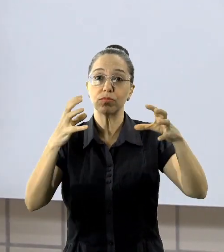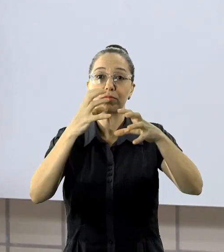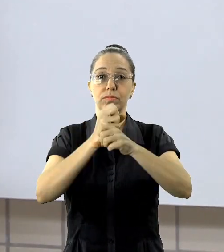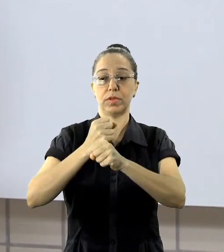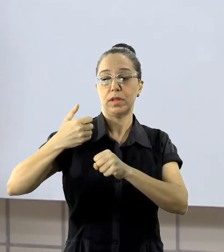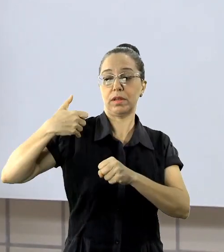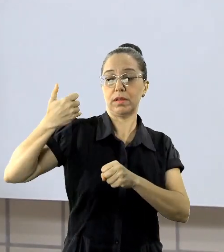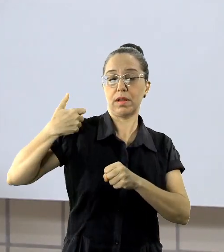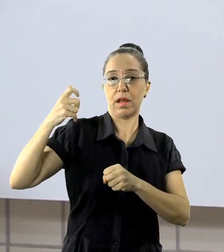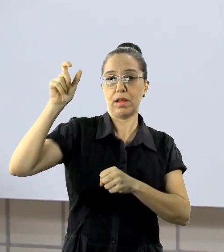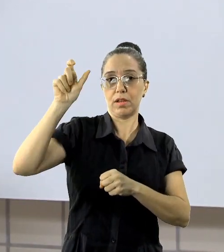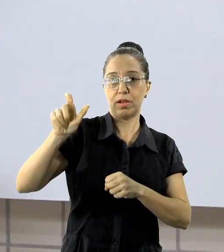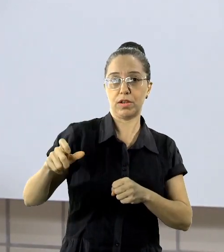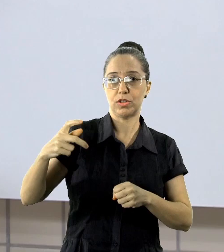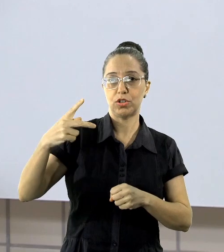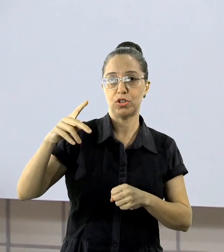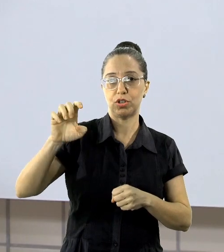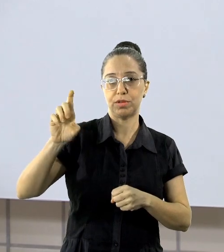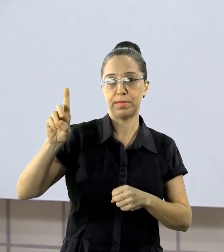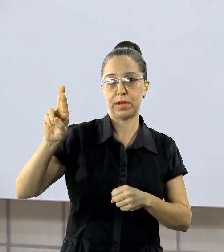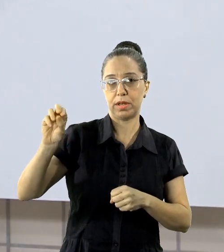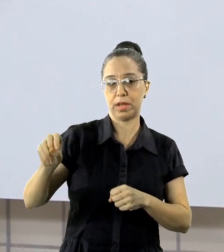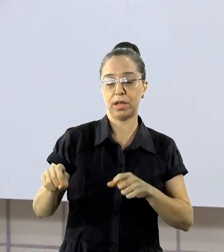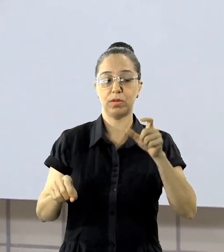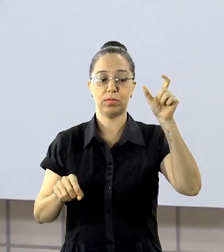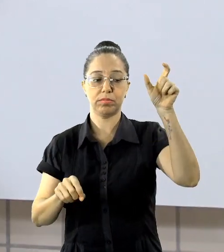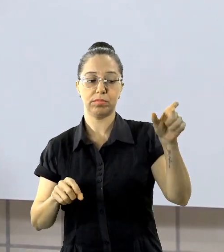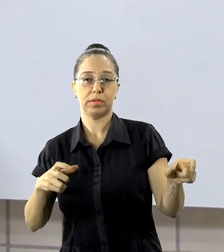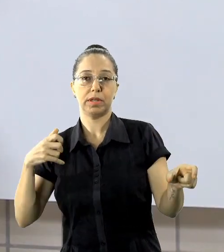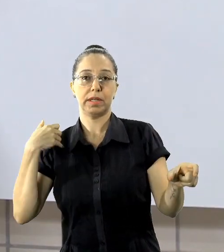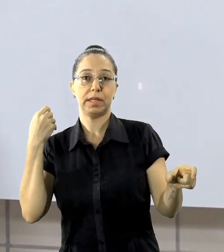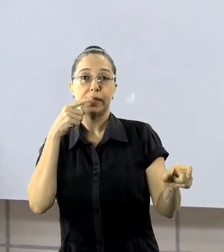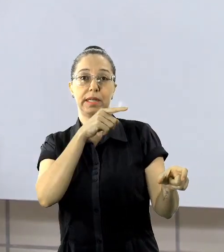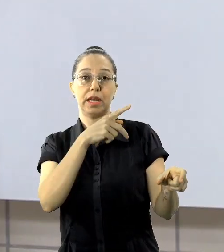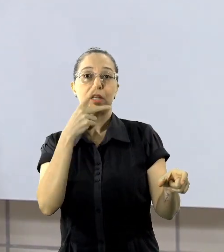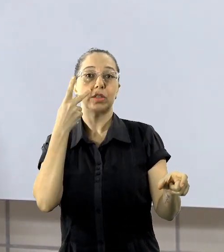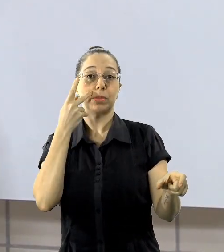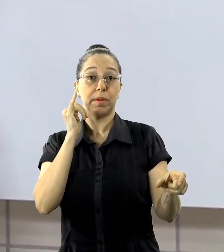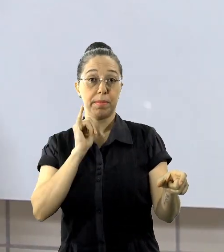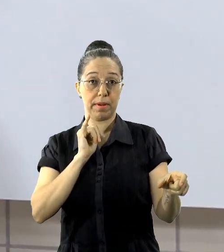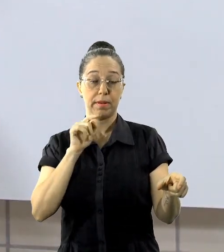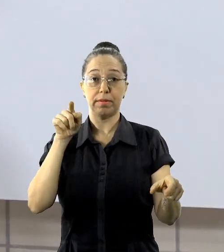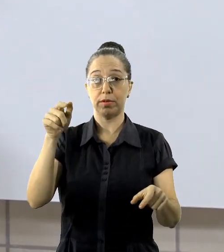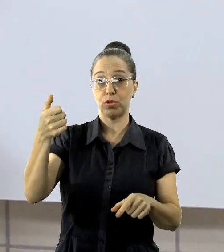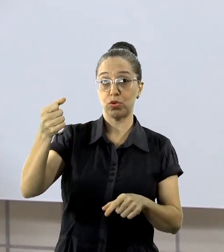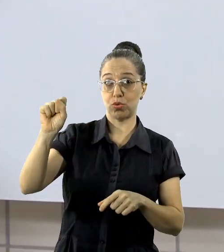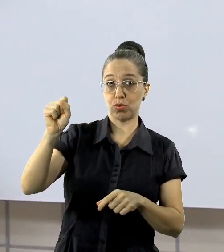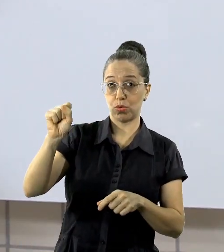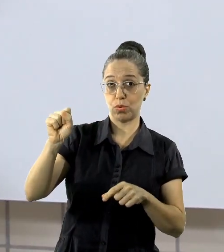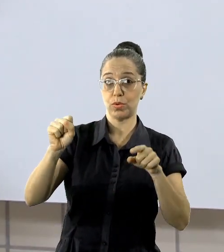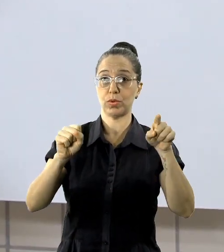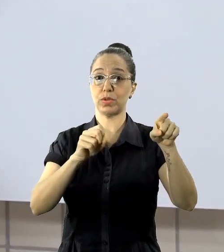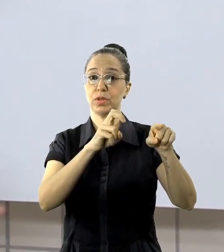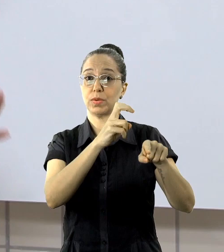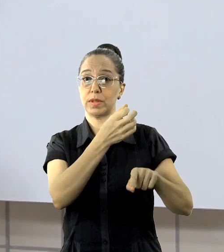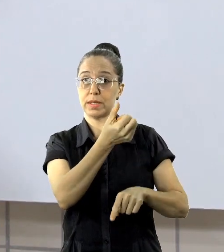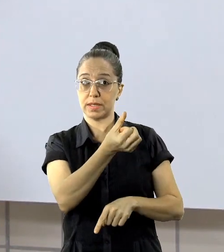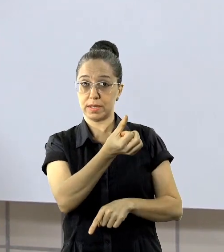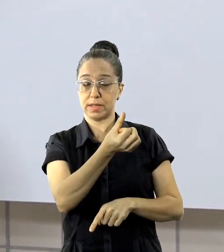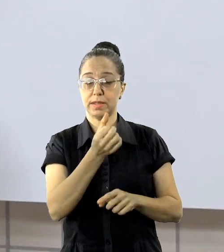idade de Pedro com a idade do seu pai. Enquanto Pedro tem 18 anos e seu pai 56 anos. E